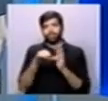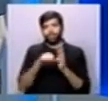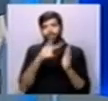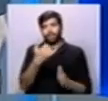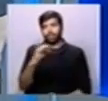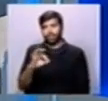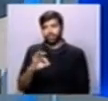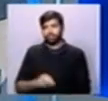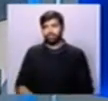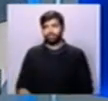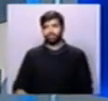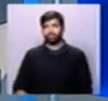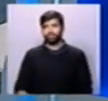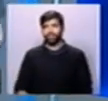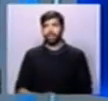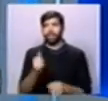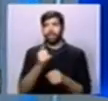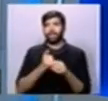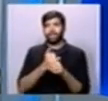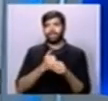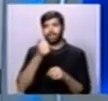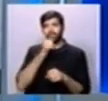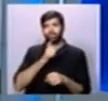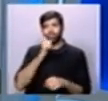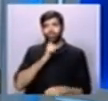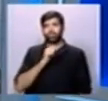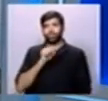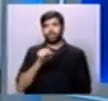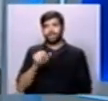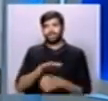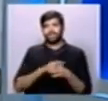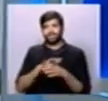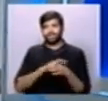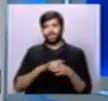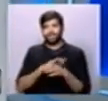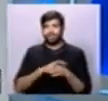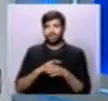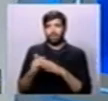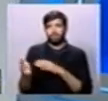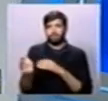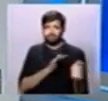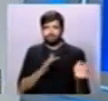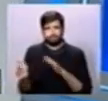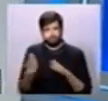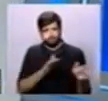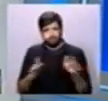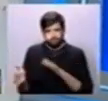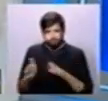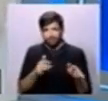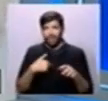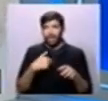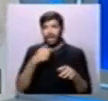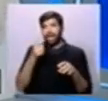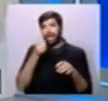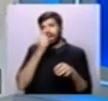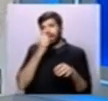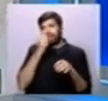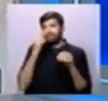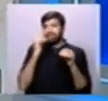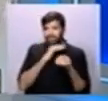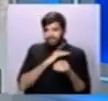graus. Nas Ilhas dos Açores temos uma situação de grande instabilidade, com uma massa de ar muito